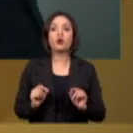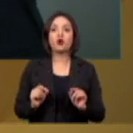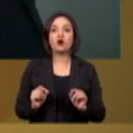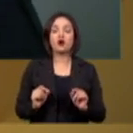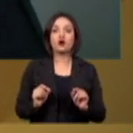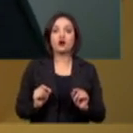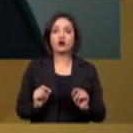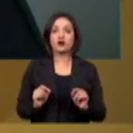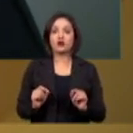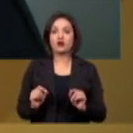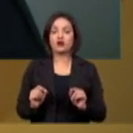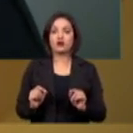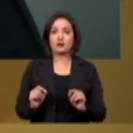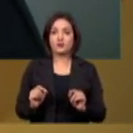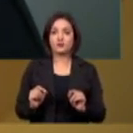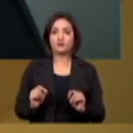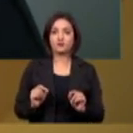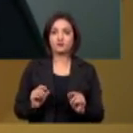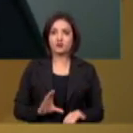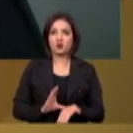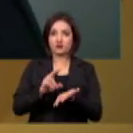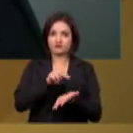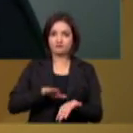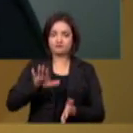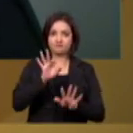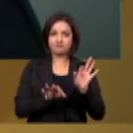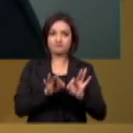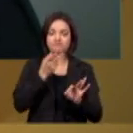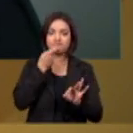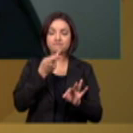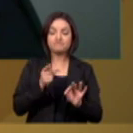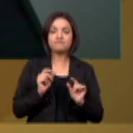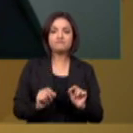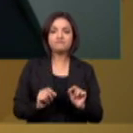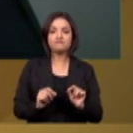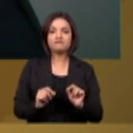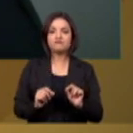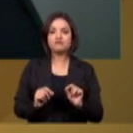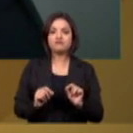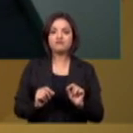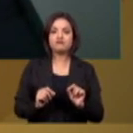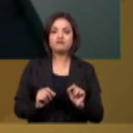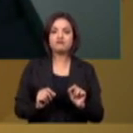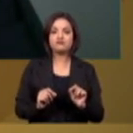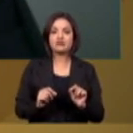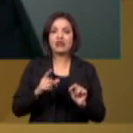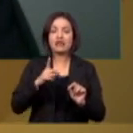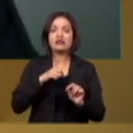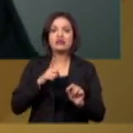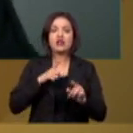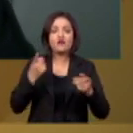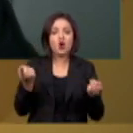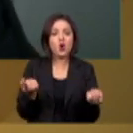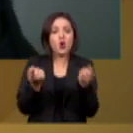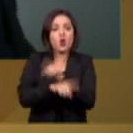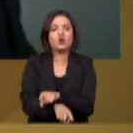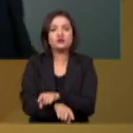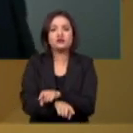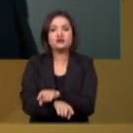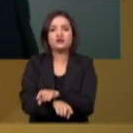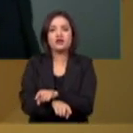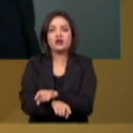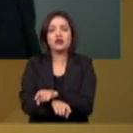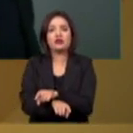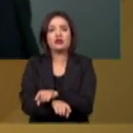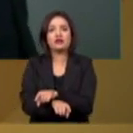na ótica do conselho nacional de justiça do mencionado ato normativo com